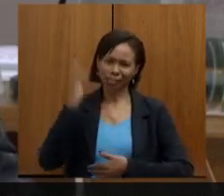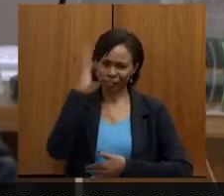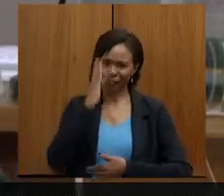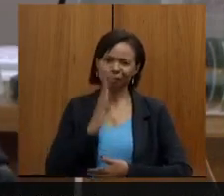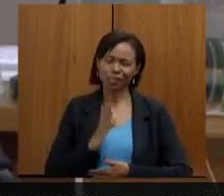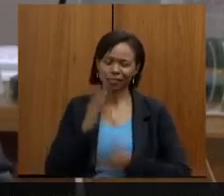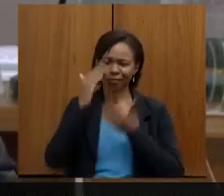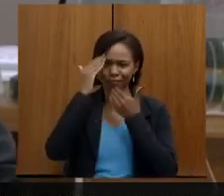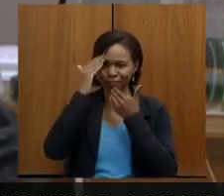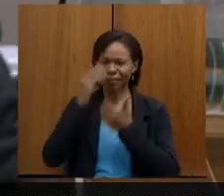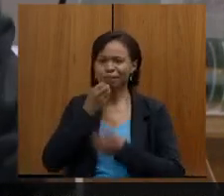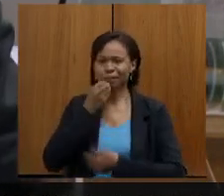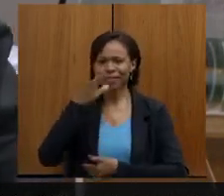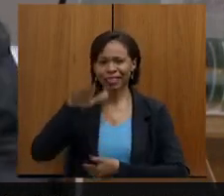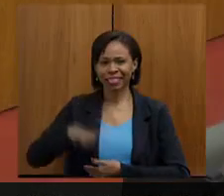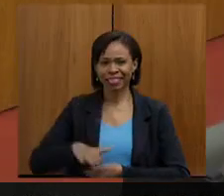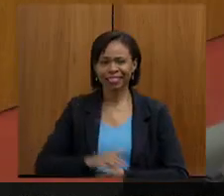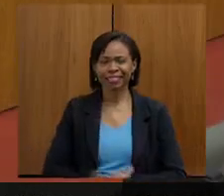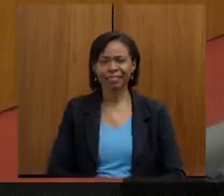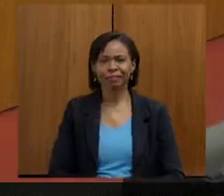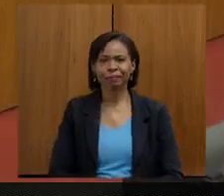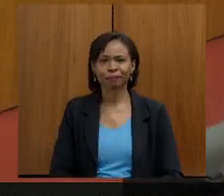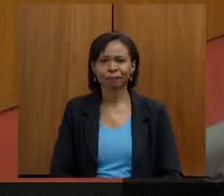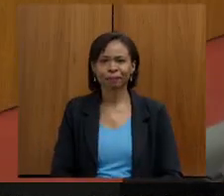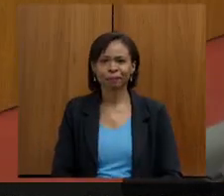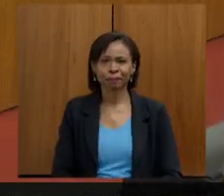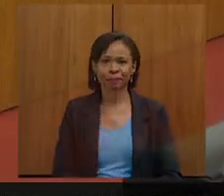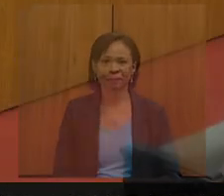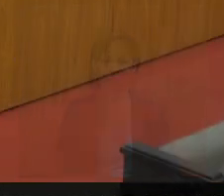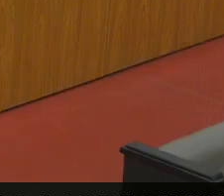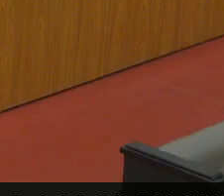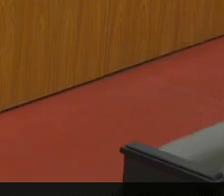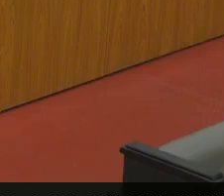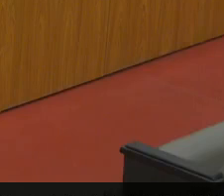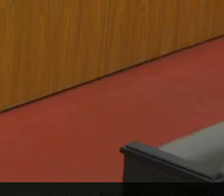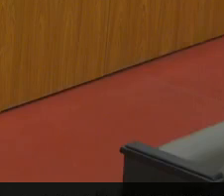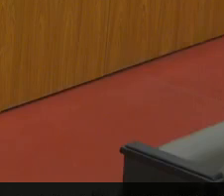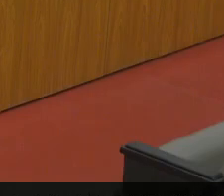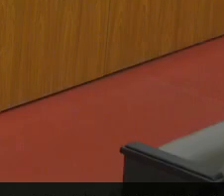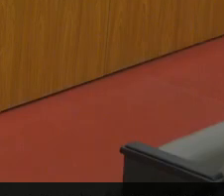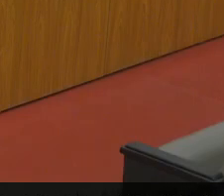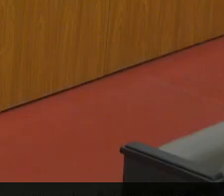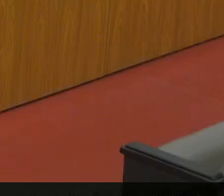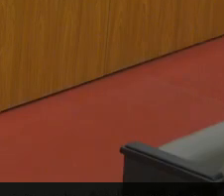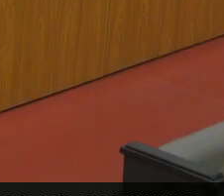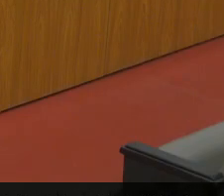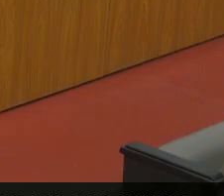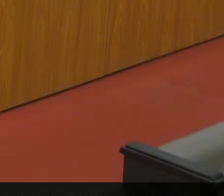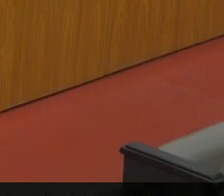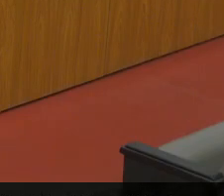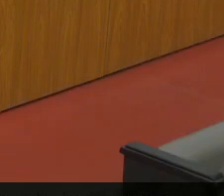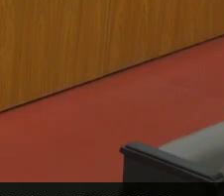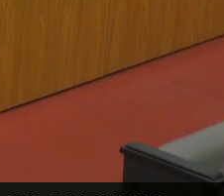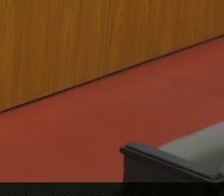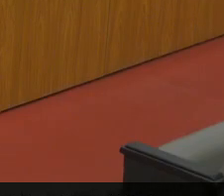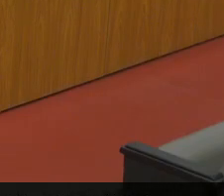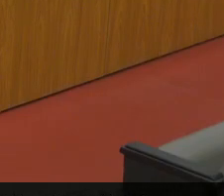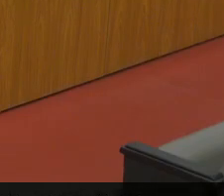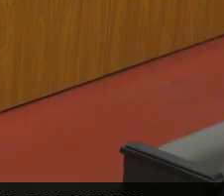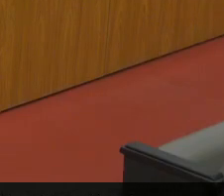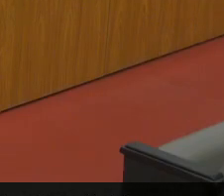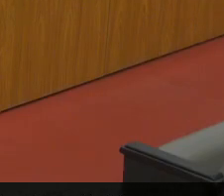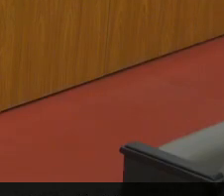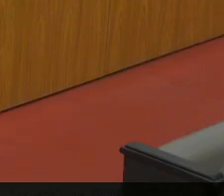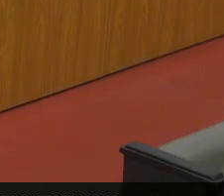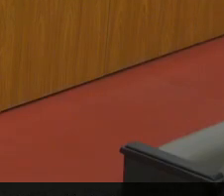muito obrigado uma boa tarde e obrigado ainda a deputado 1º vice presidente dessa casa